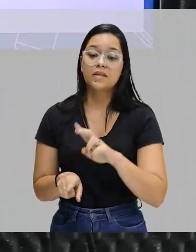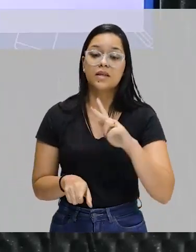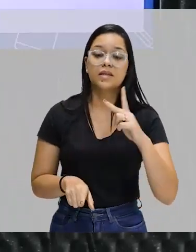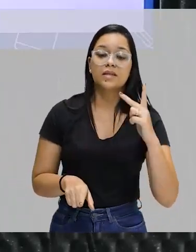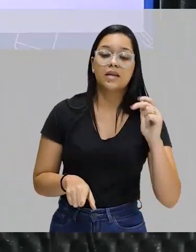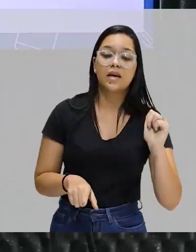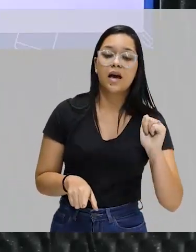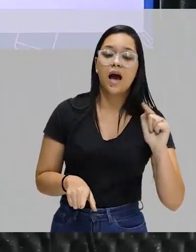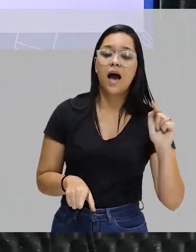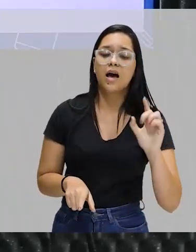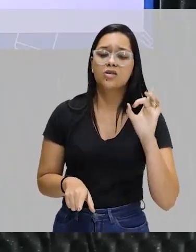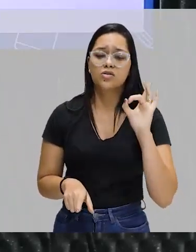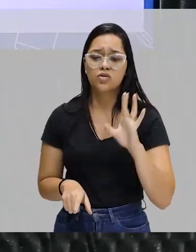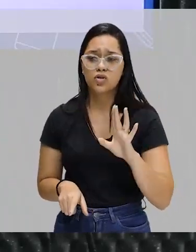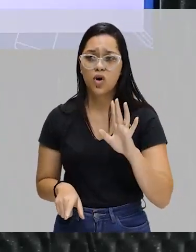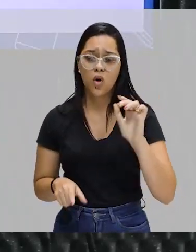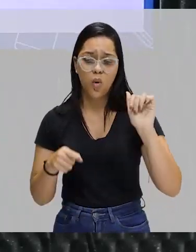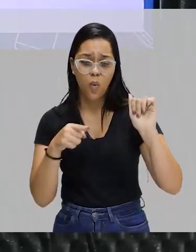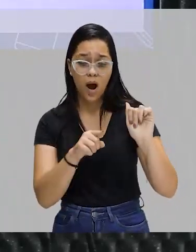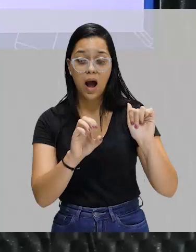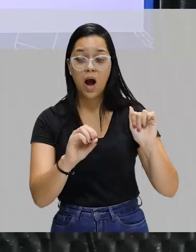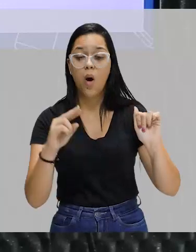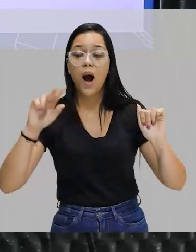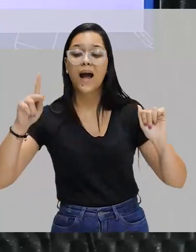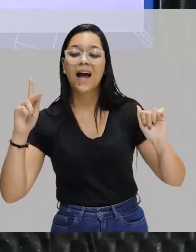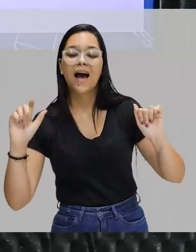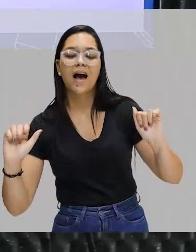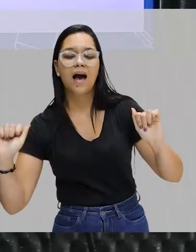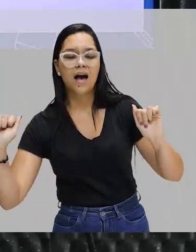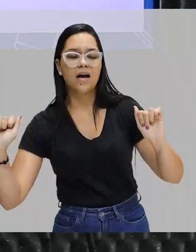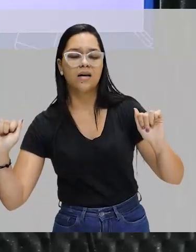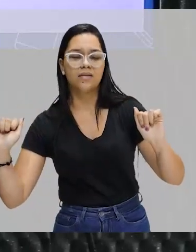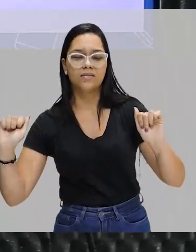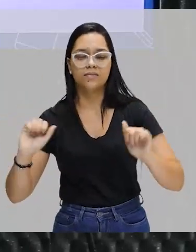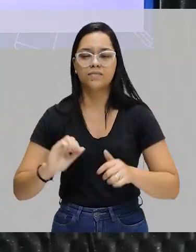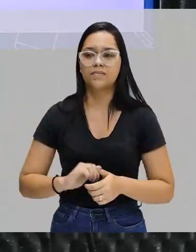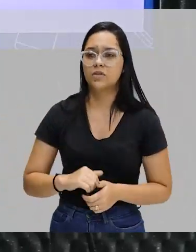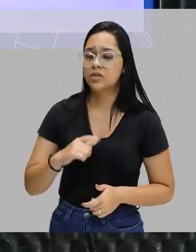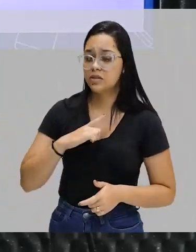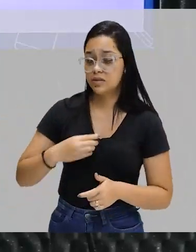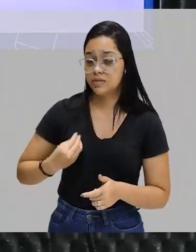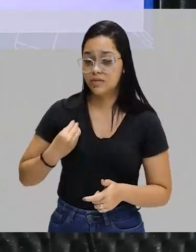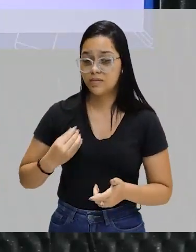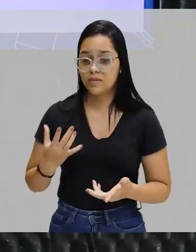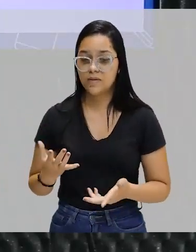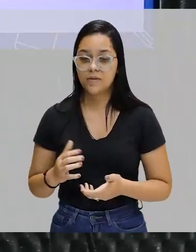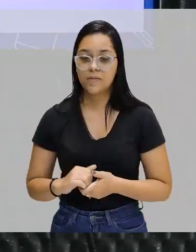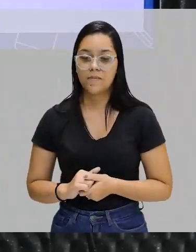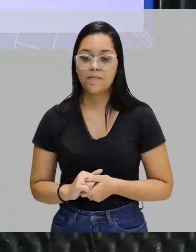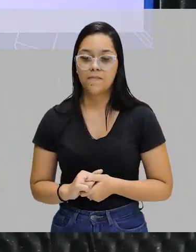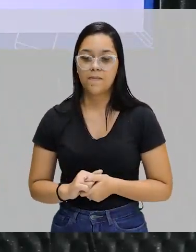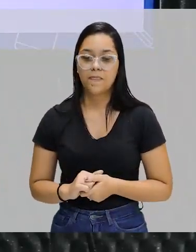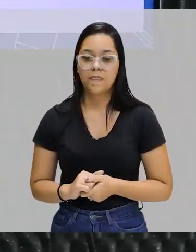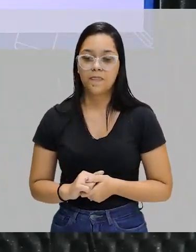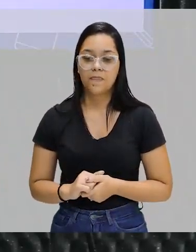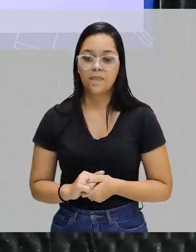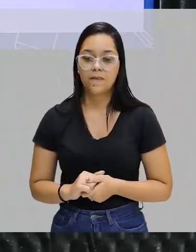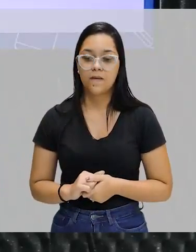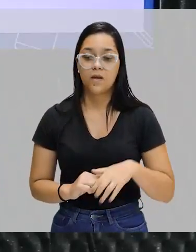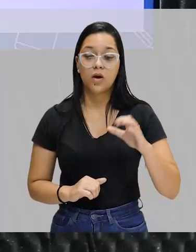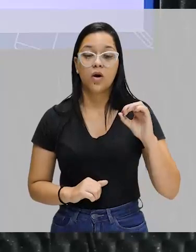muitas pessoas, seria apenas o há ou seria HA, no sentido de existir, de haver? Há muitas pessoas